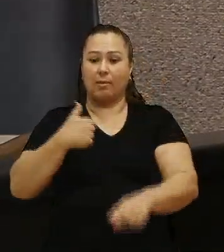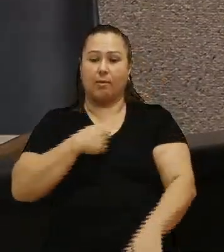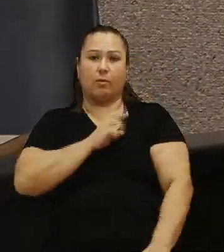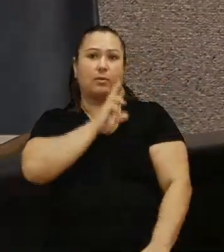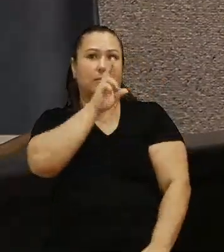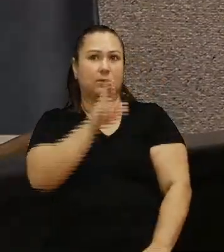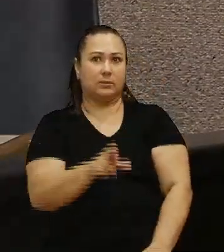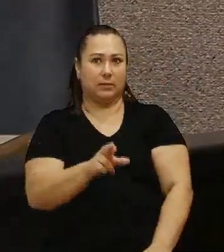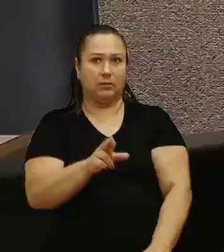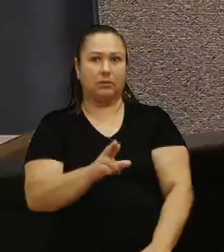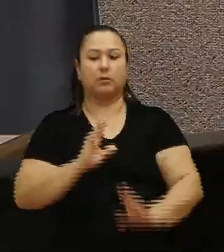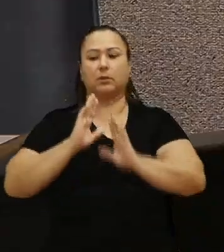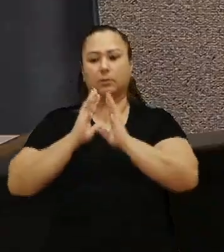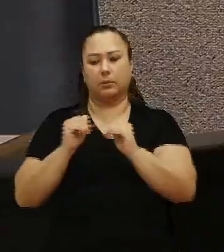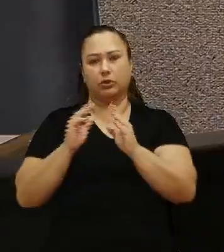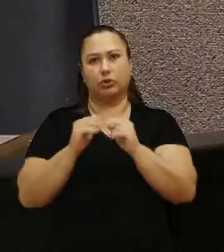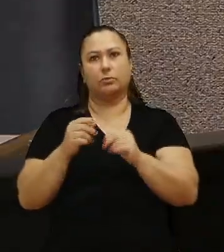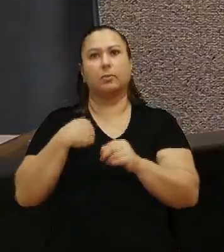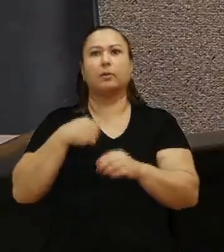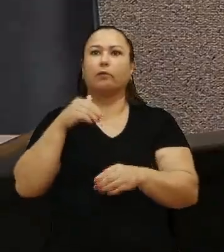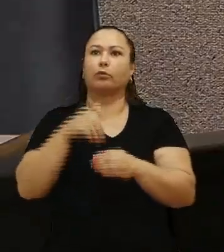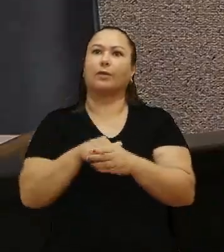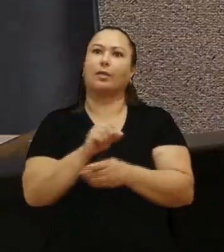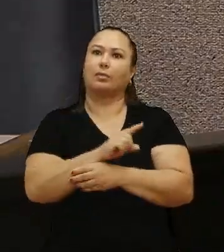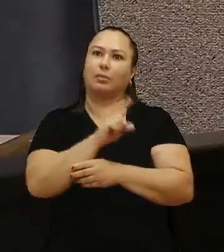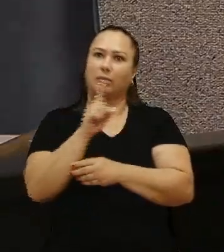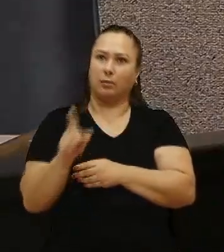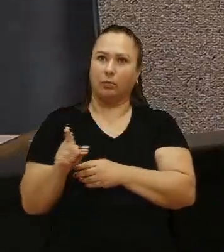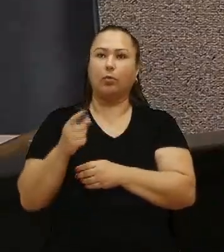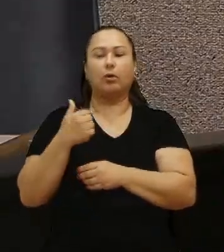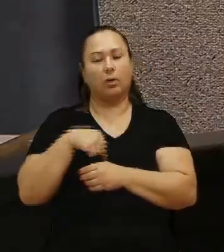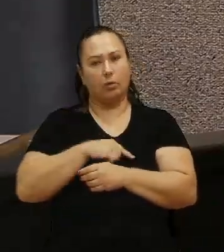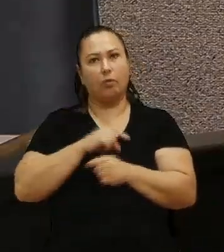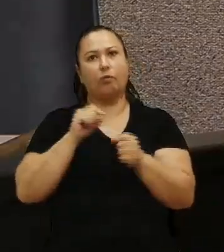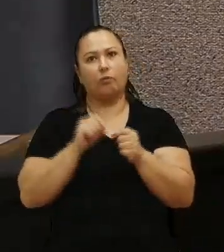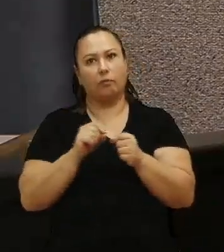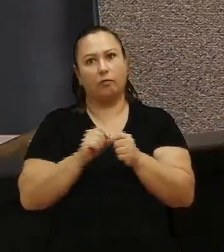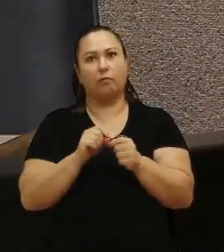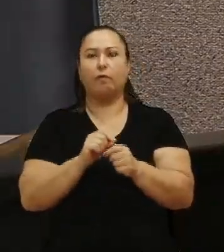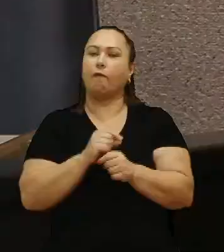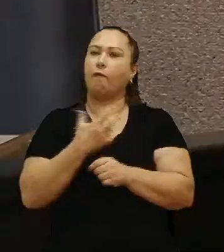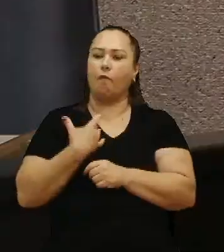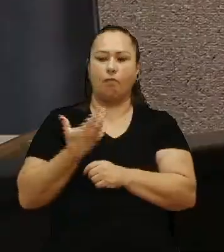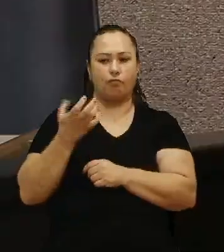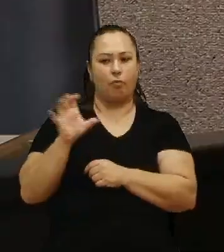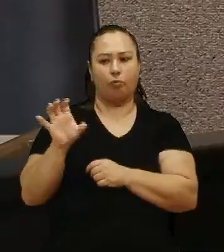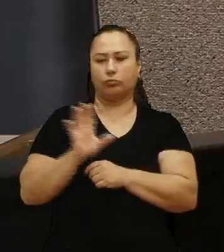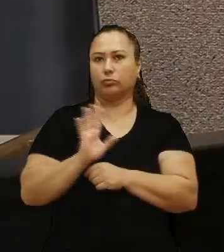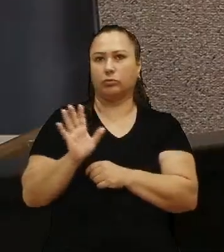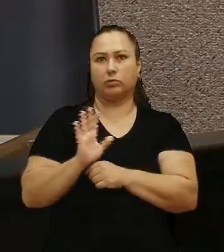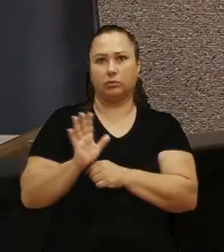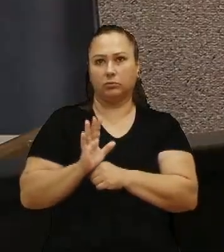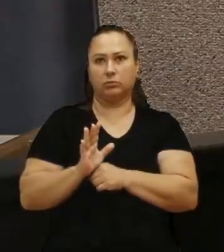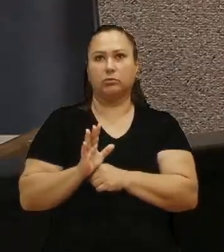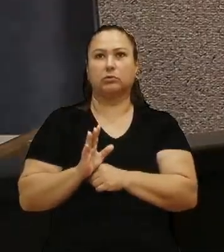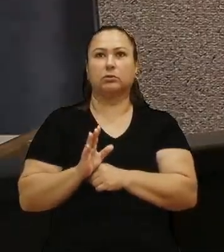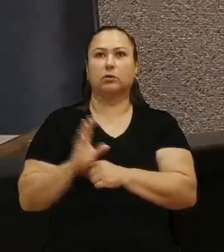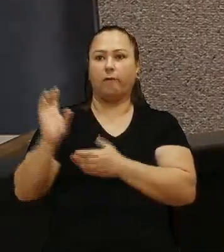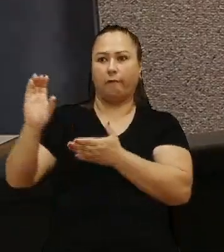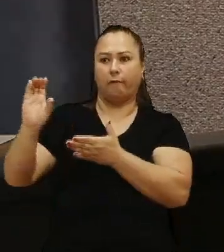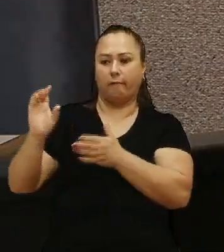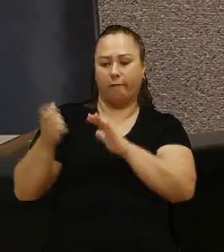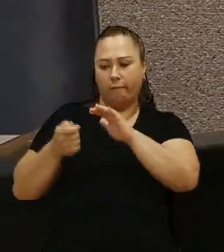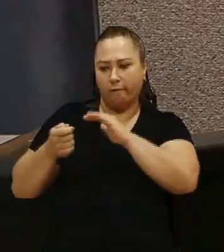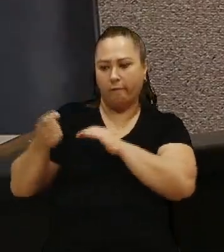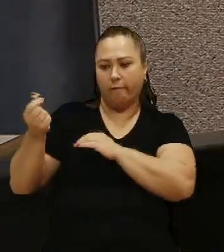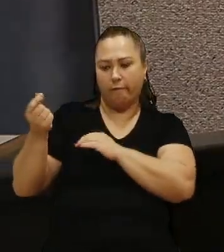represento, elas pediram para mim votar não, e assim eu farei. Votei não contra a questão da verba e vou votar